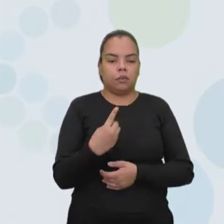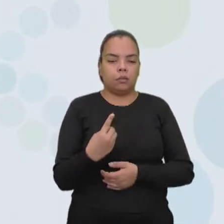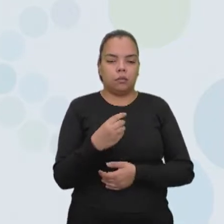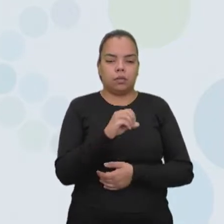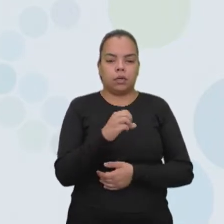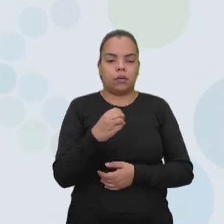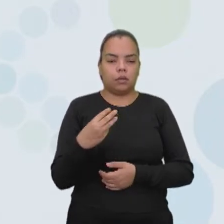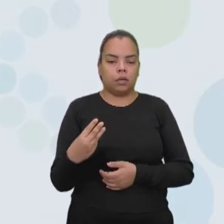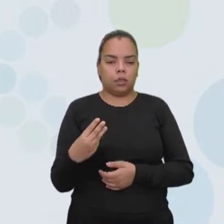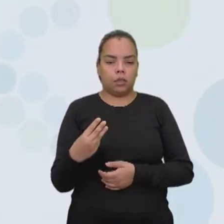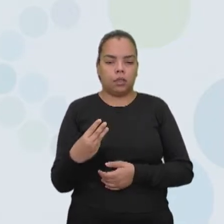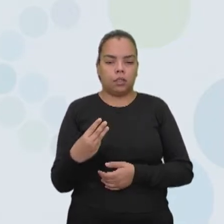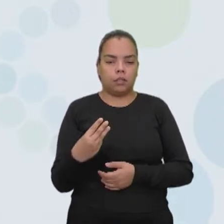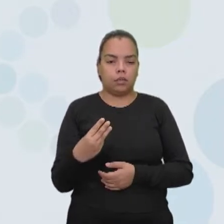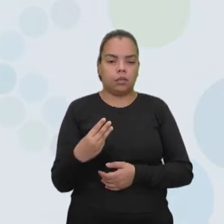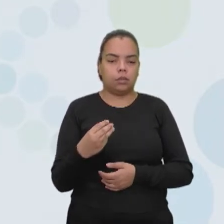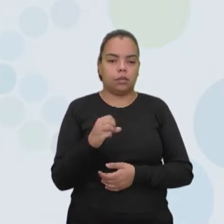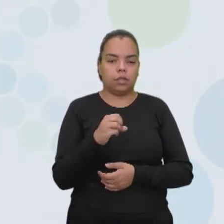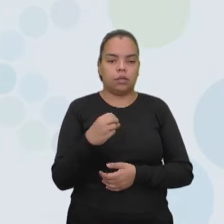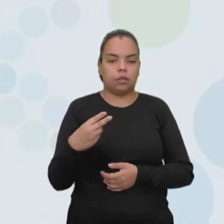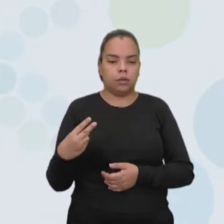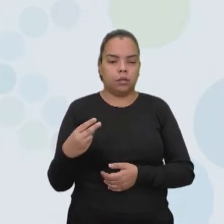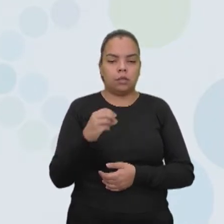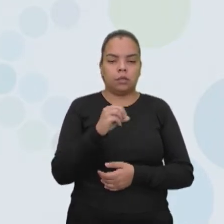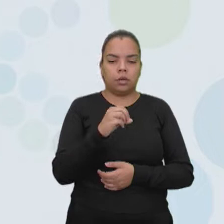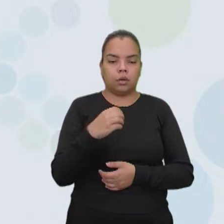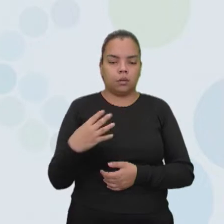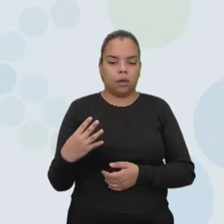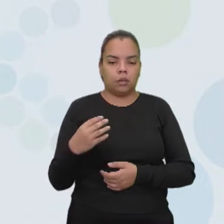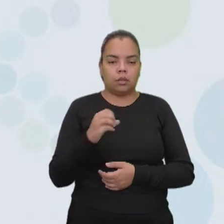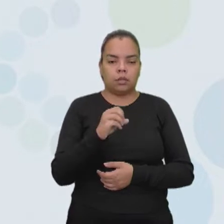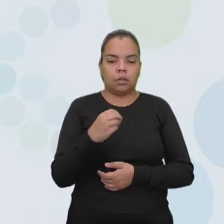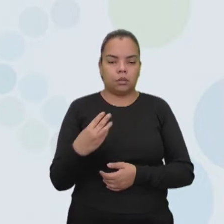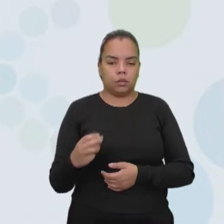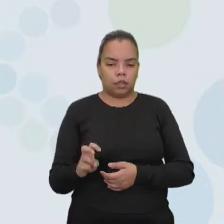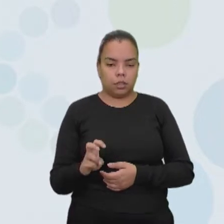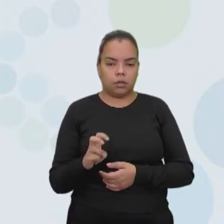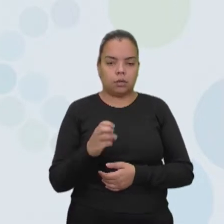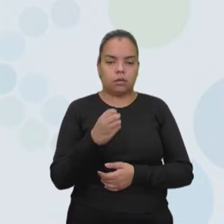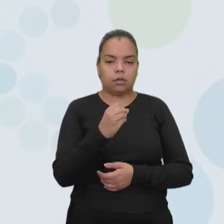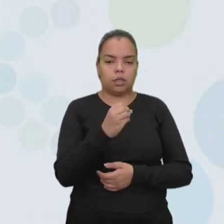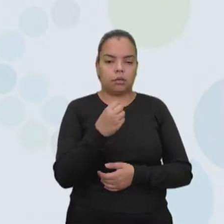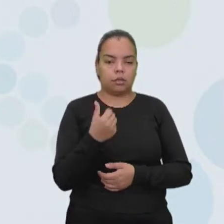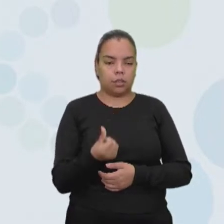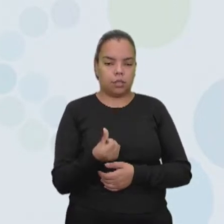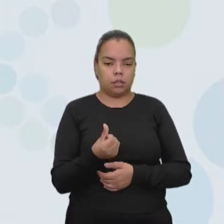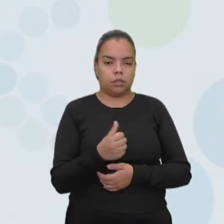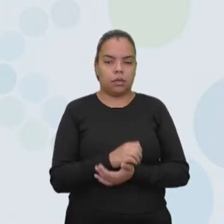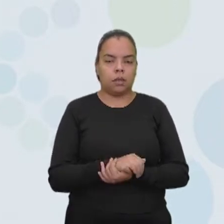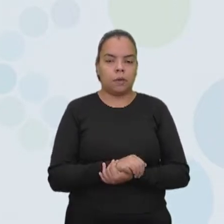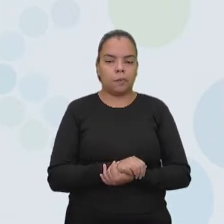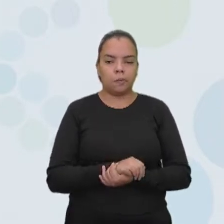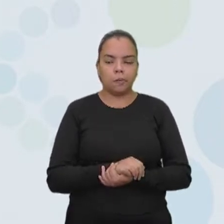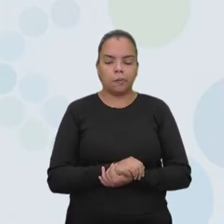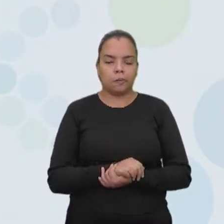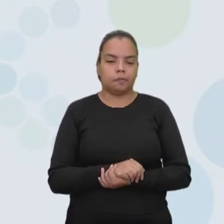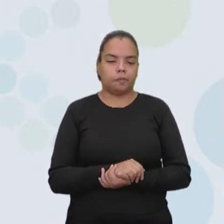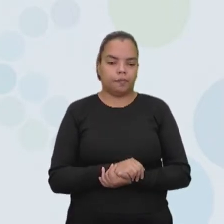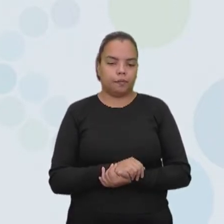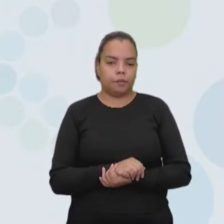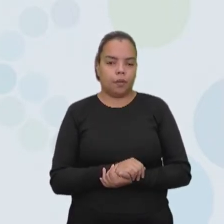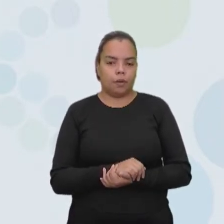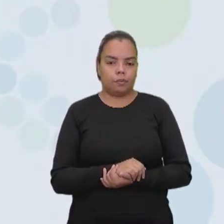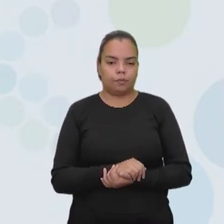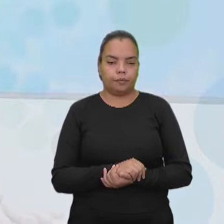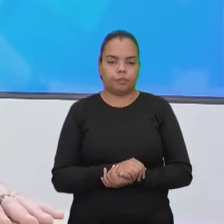01, 02, 03, 04, 05 e 06. Tá certo?